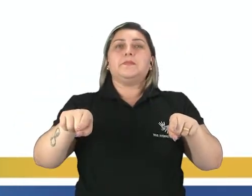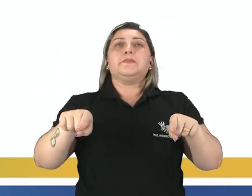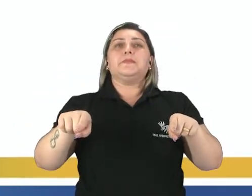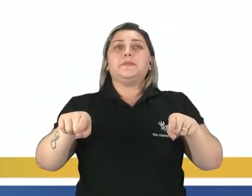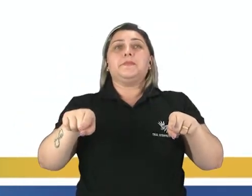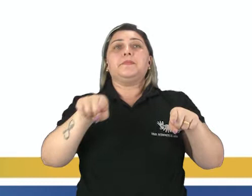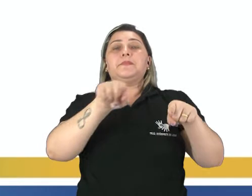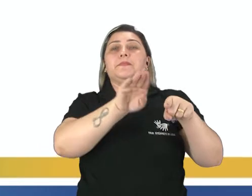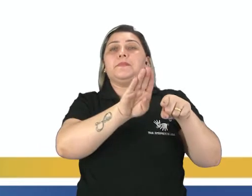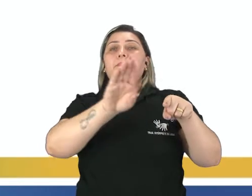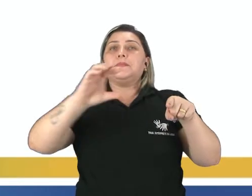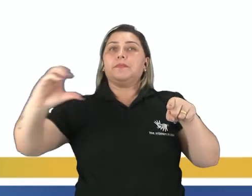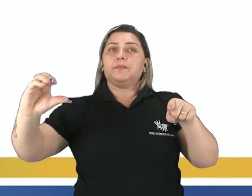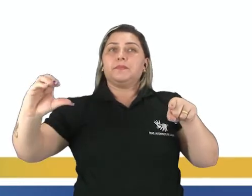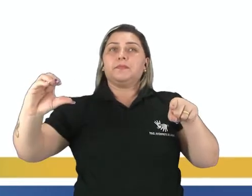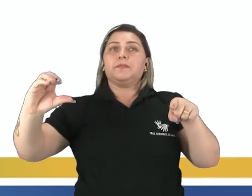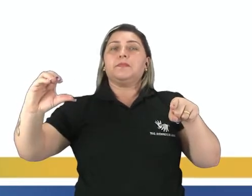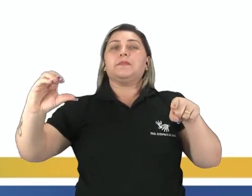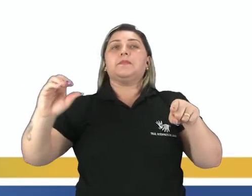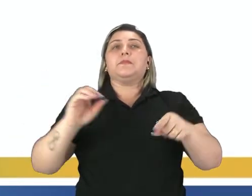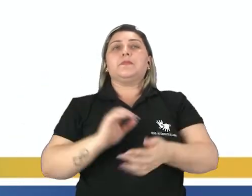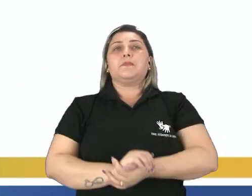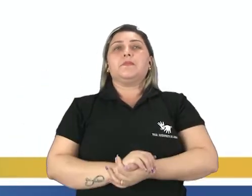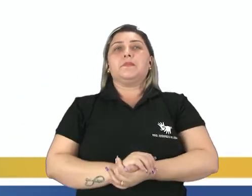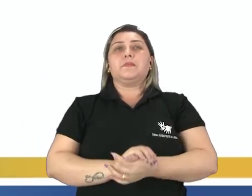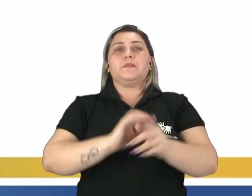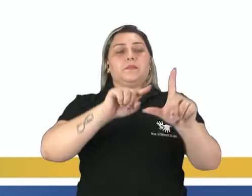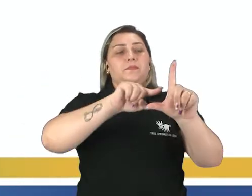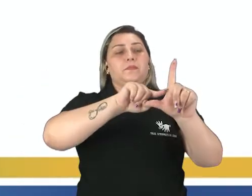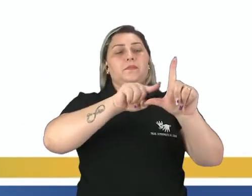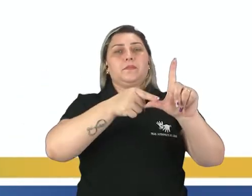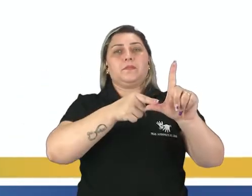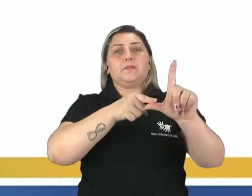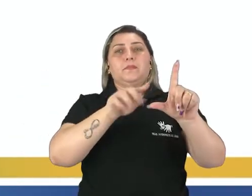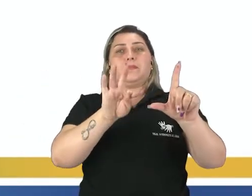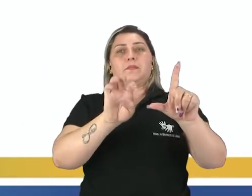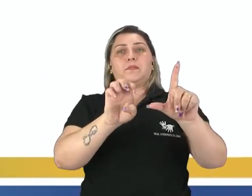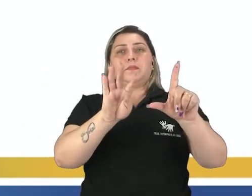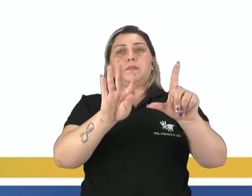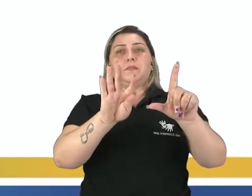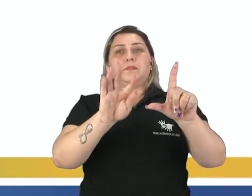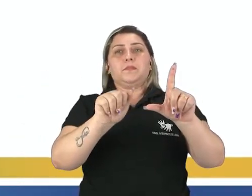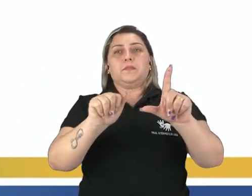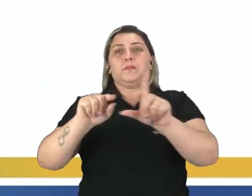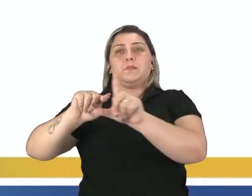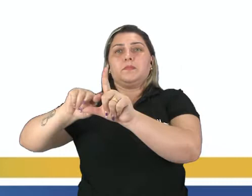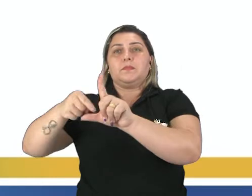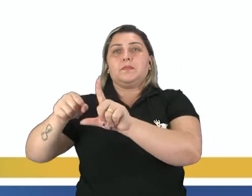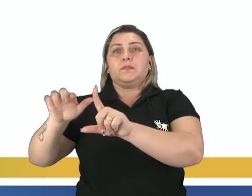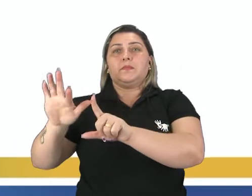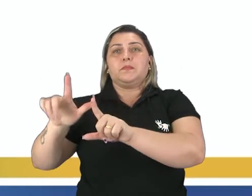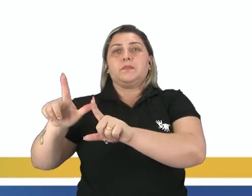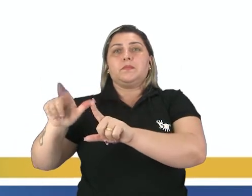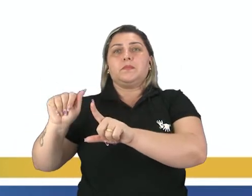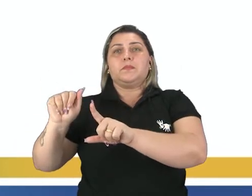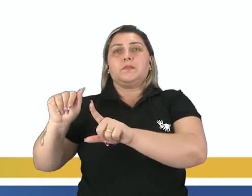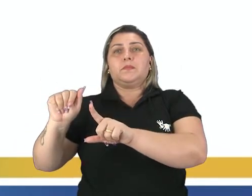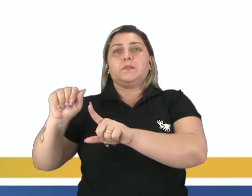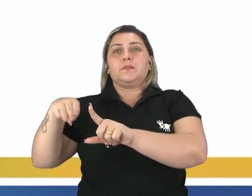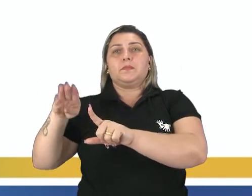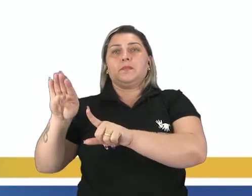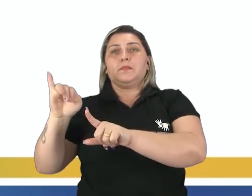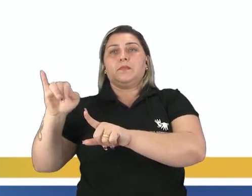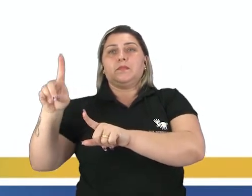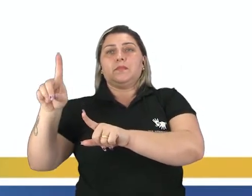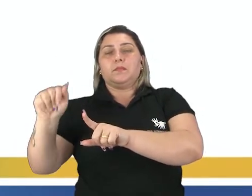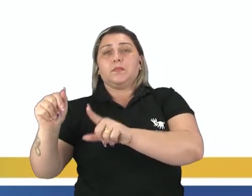segmento BC, formamos, né, os ângulos θ e lambda. E note aí que nós temos,